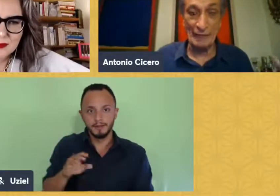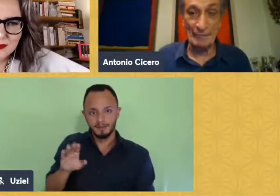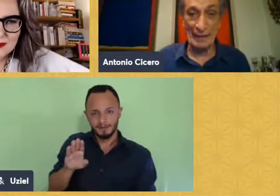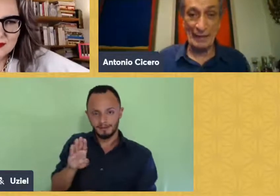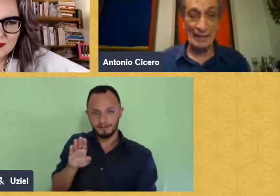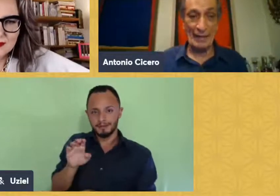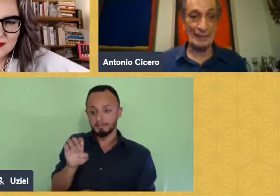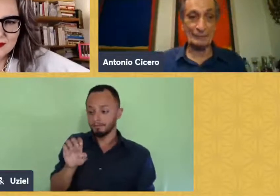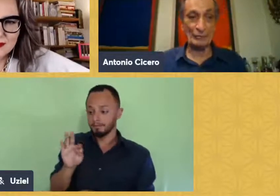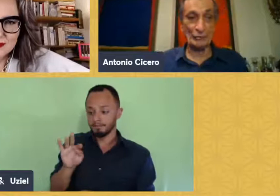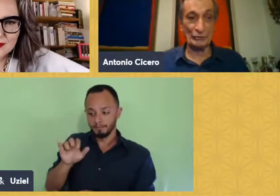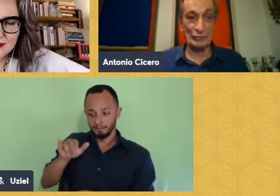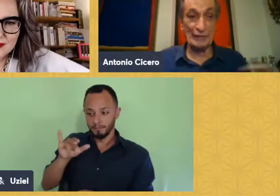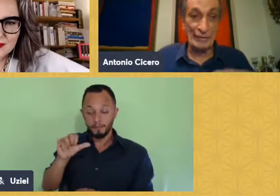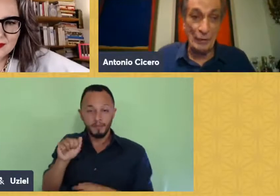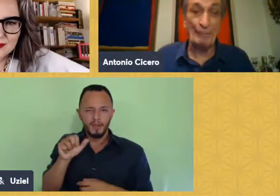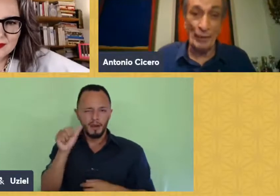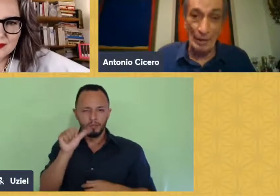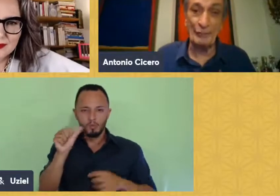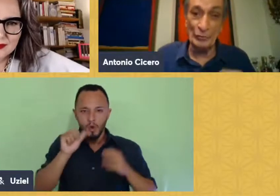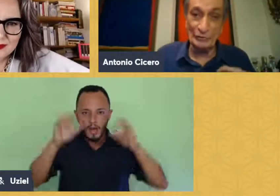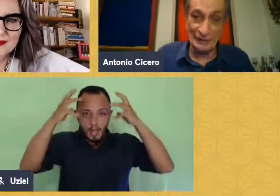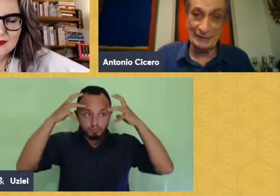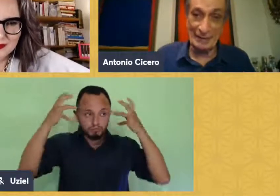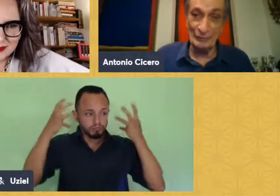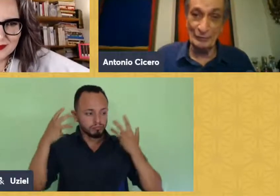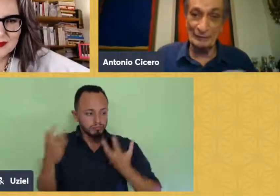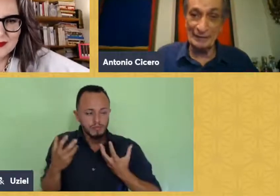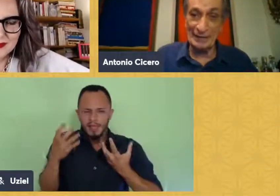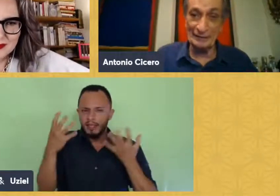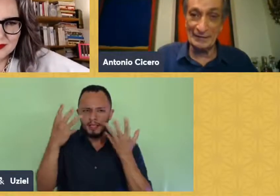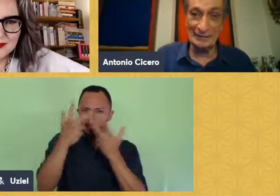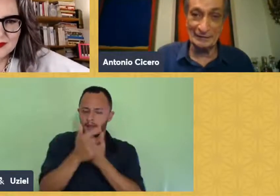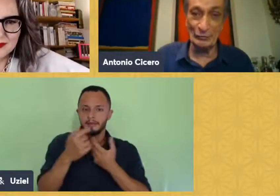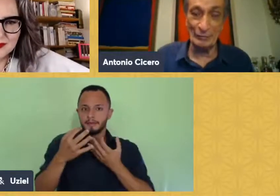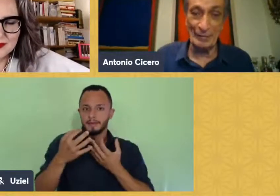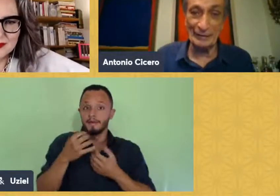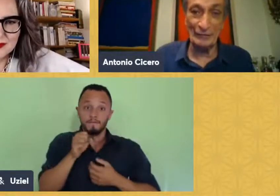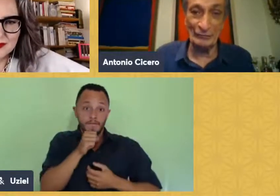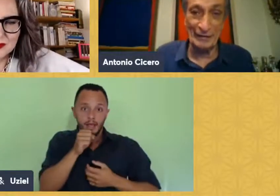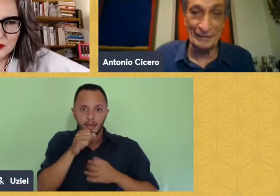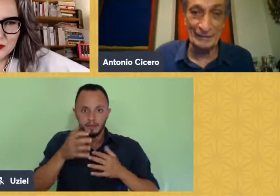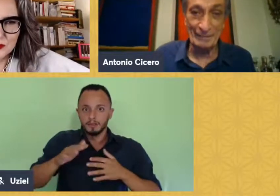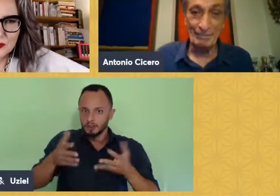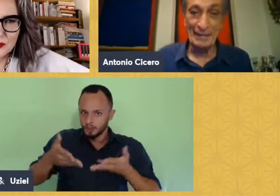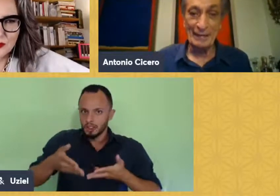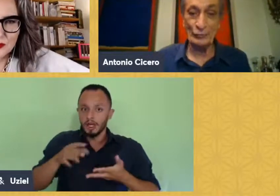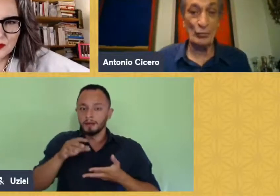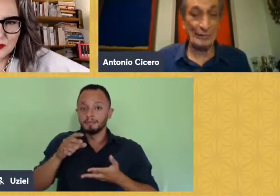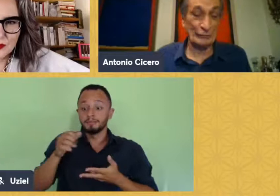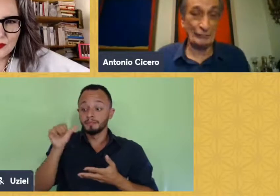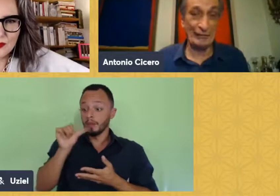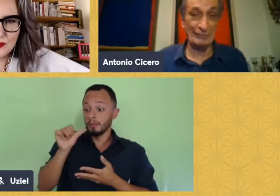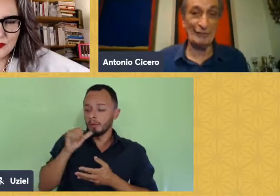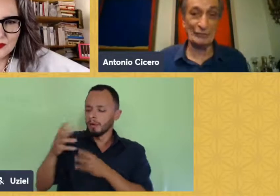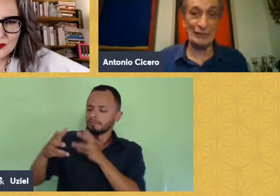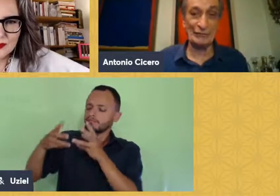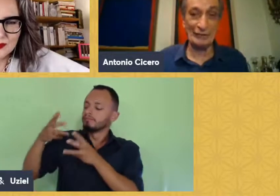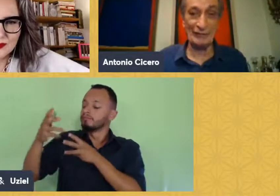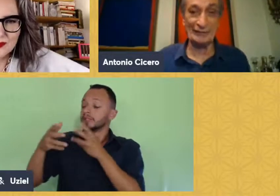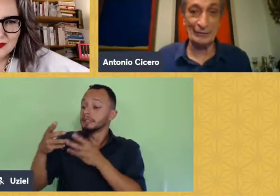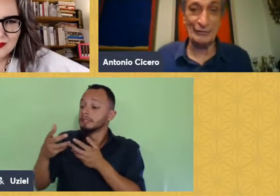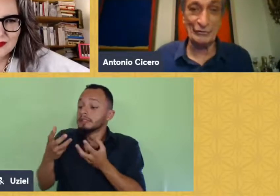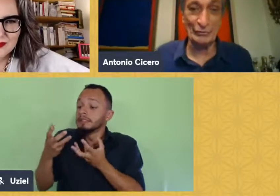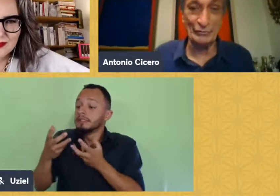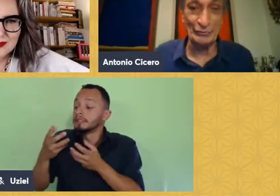e as pessoas gostaram, e eu próprio gostei da canção que Marina fez. No começo fiquei meio